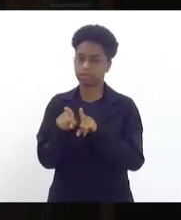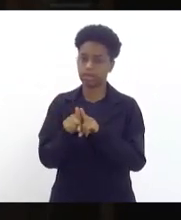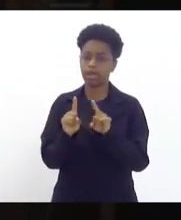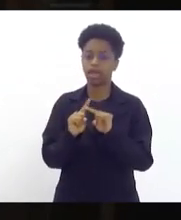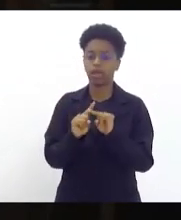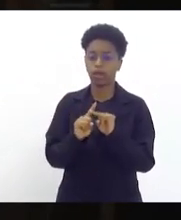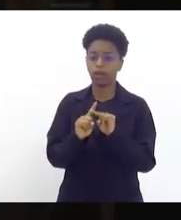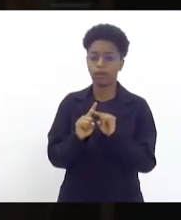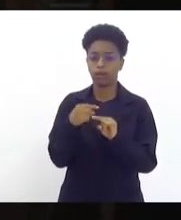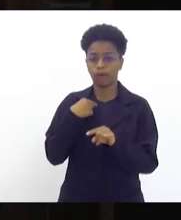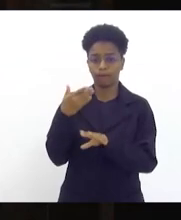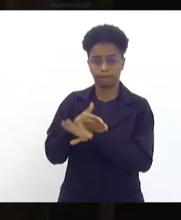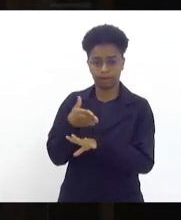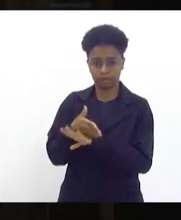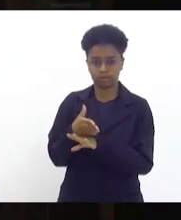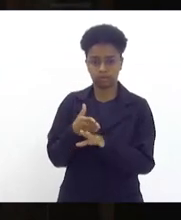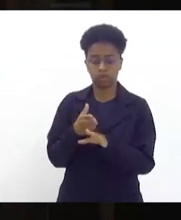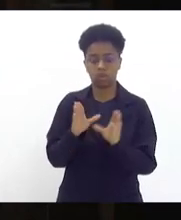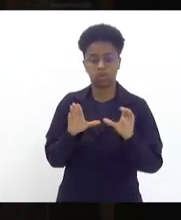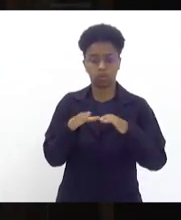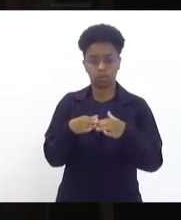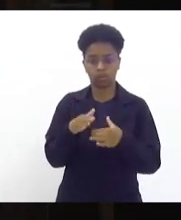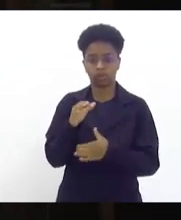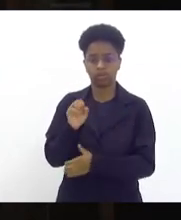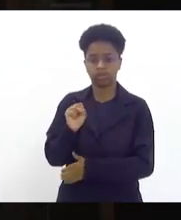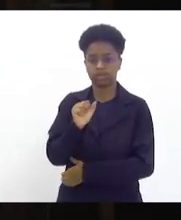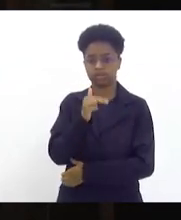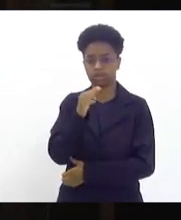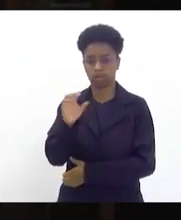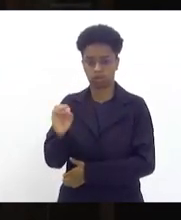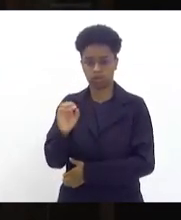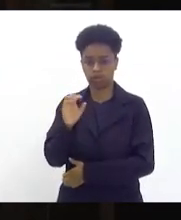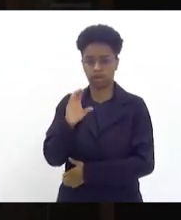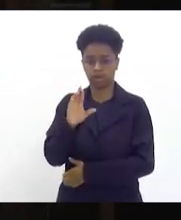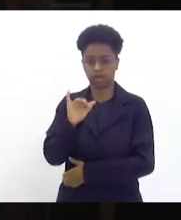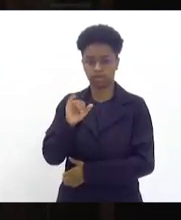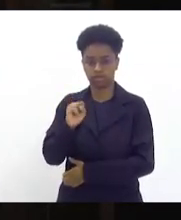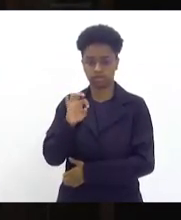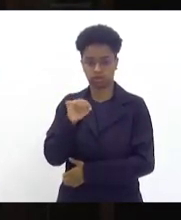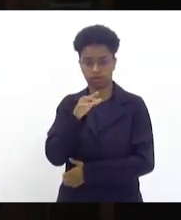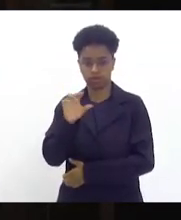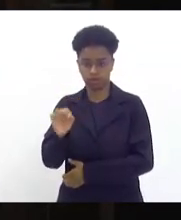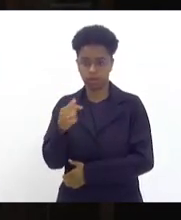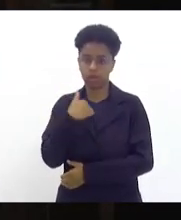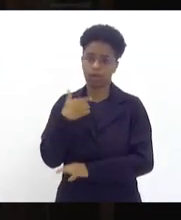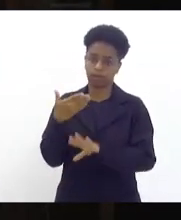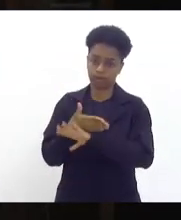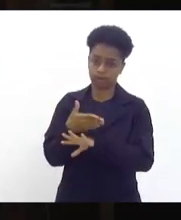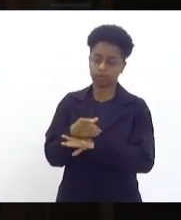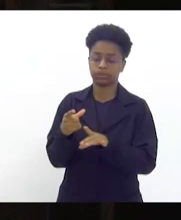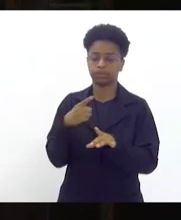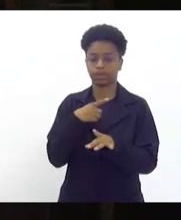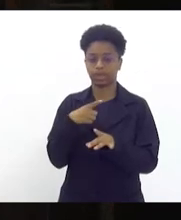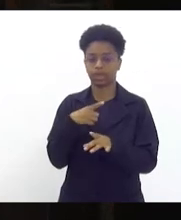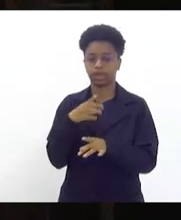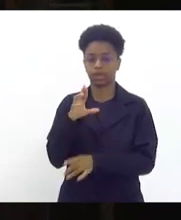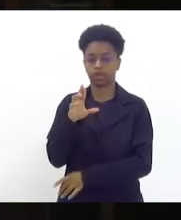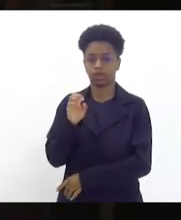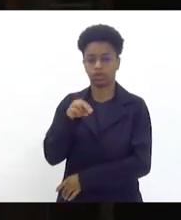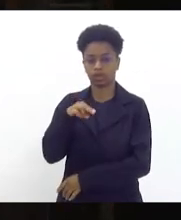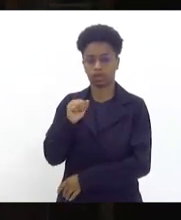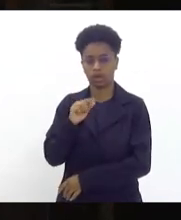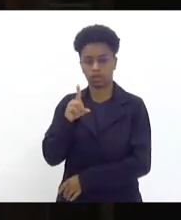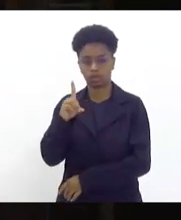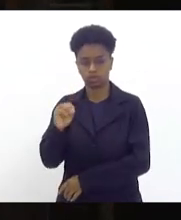do Lage São Cristóvão Vamos fazer uma feira de saúde sou o diretor social tá aí o Ronaldo Brito que é o presidente da arcapena